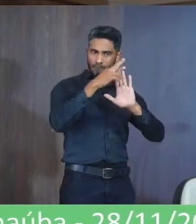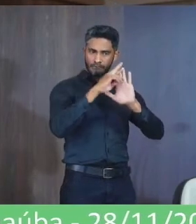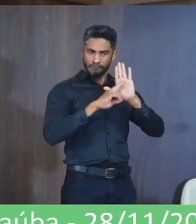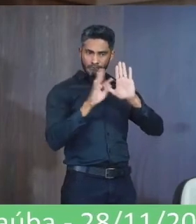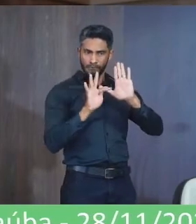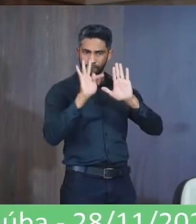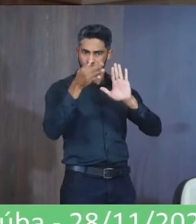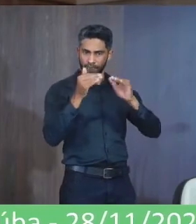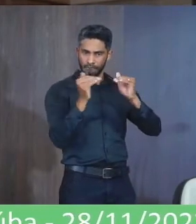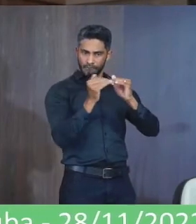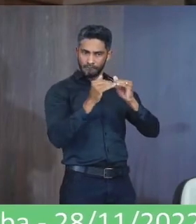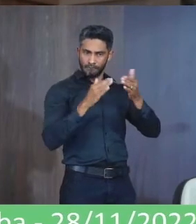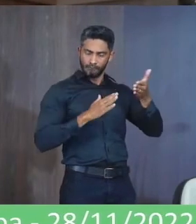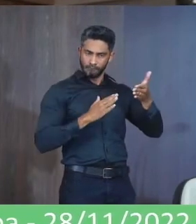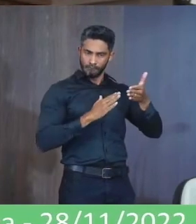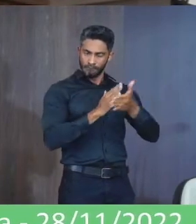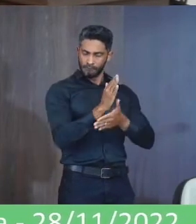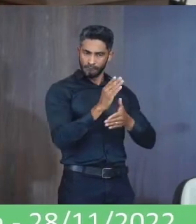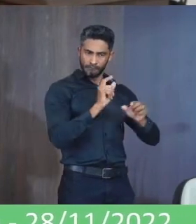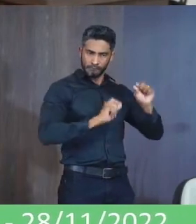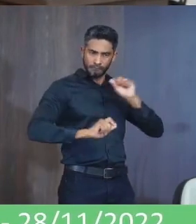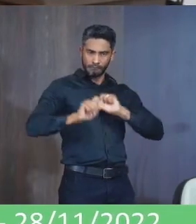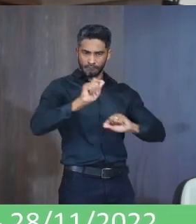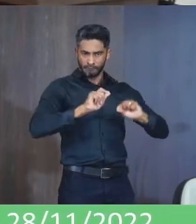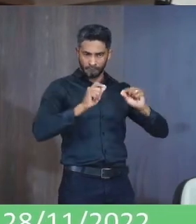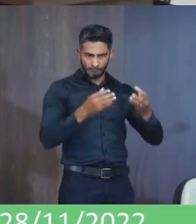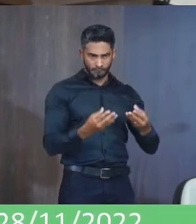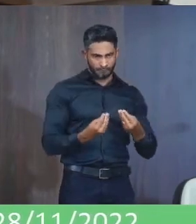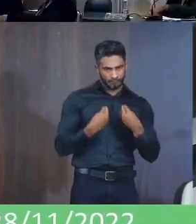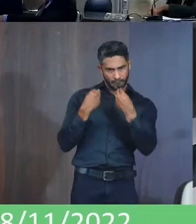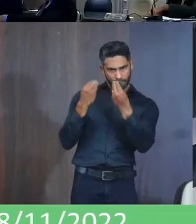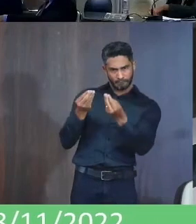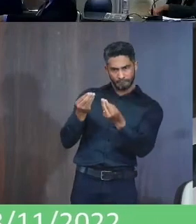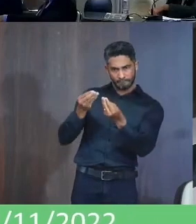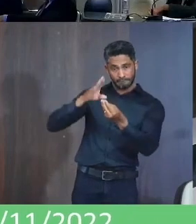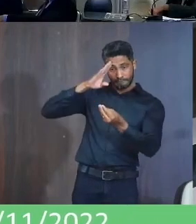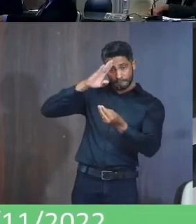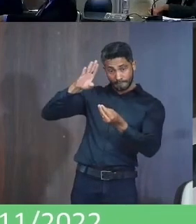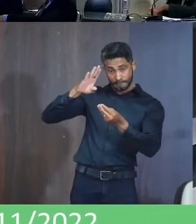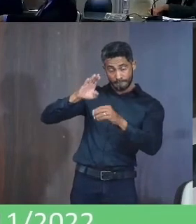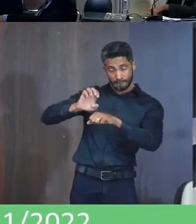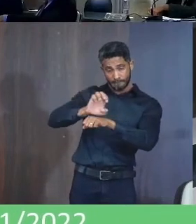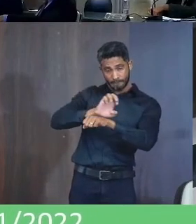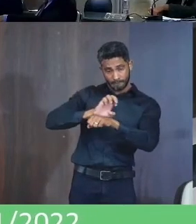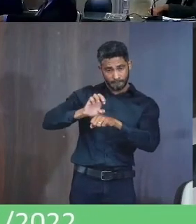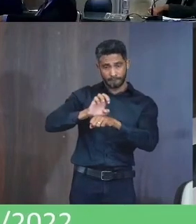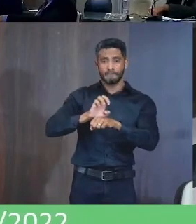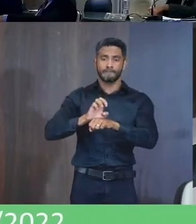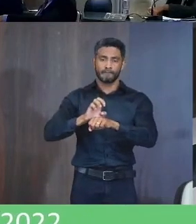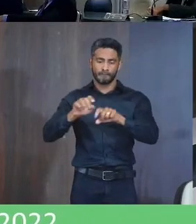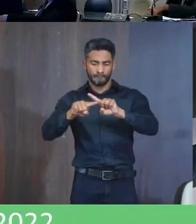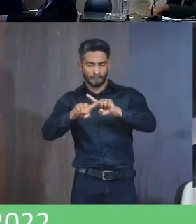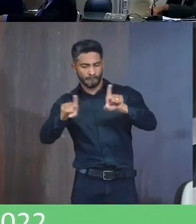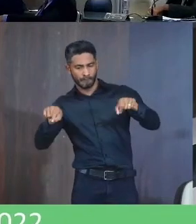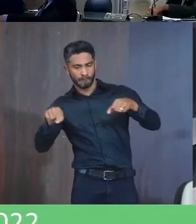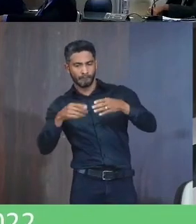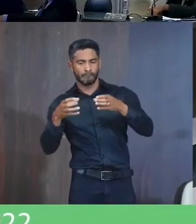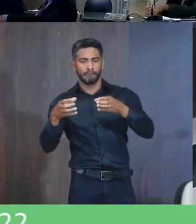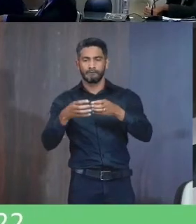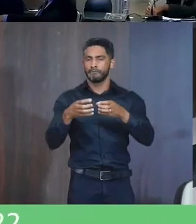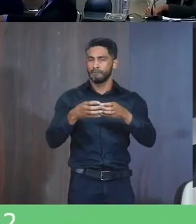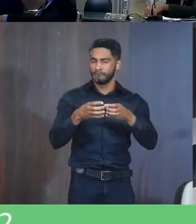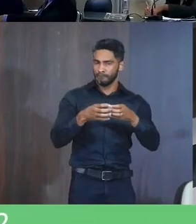Redação Final Que está De acordo Com o aprovado Afim De que Nesta forma Seja encaminhado Ao chefe Do poder executivo Para sanção